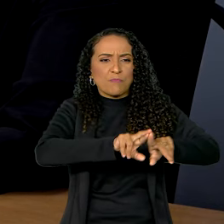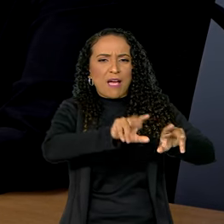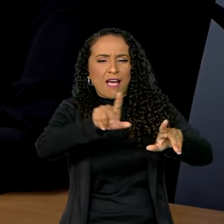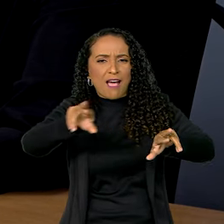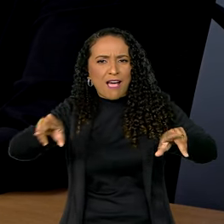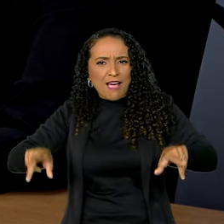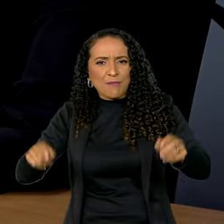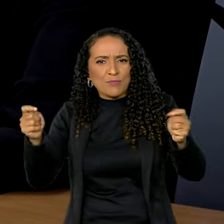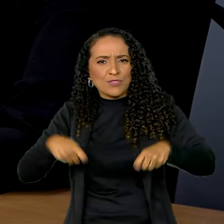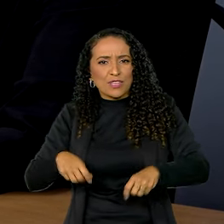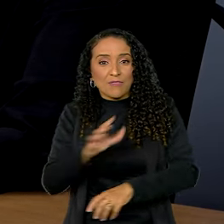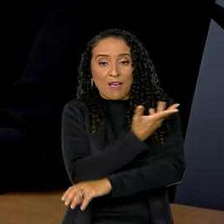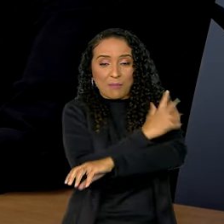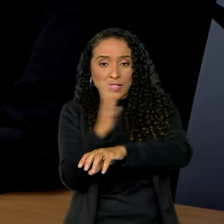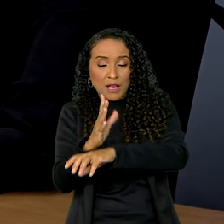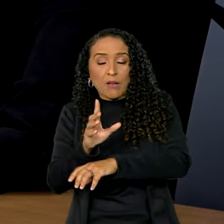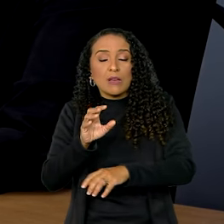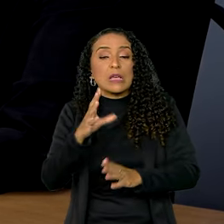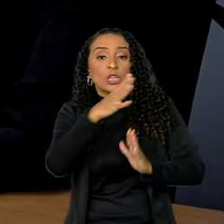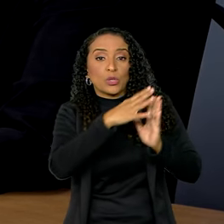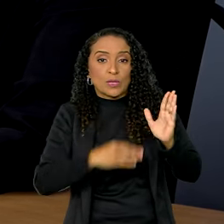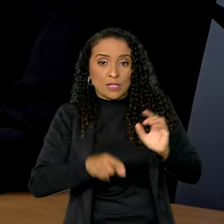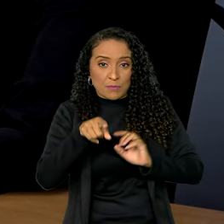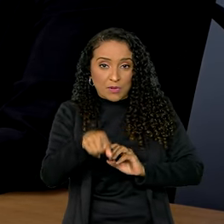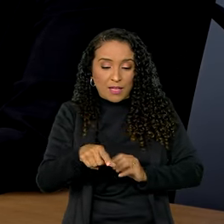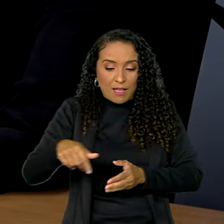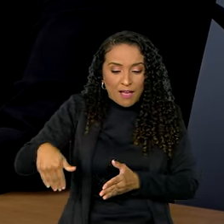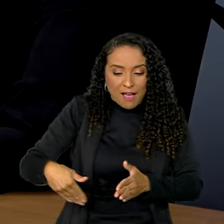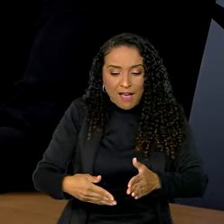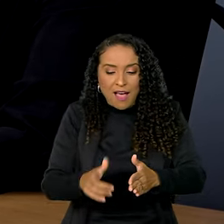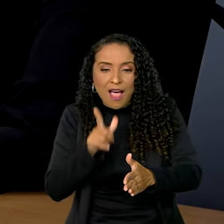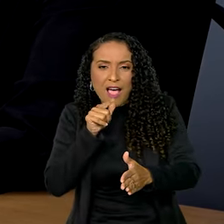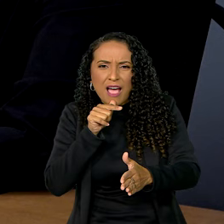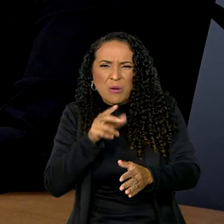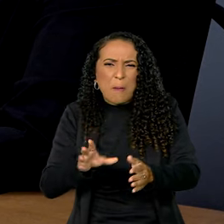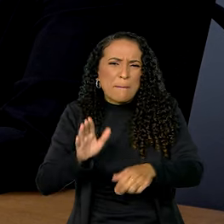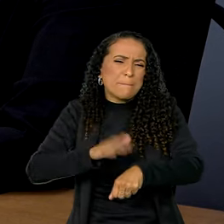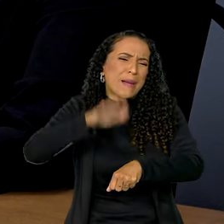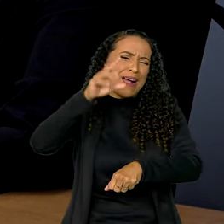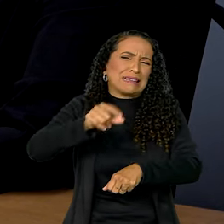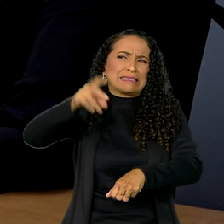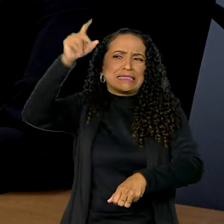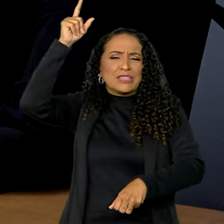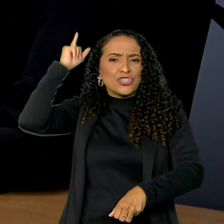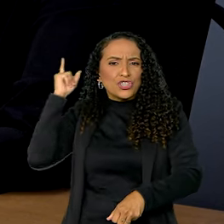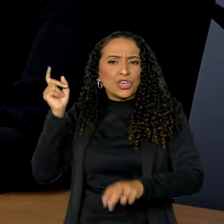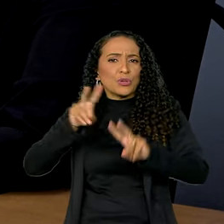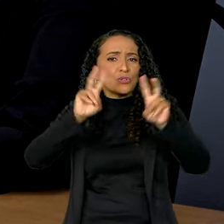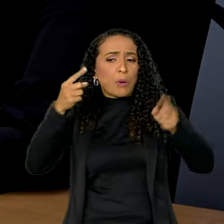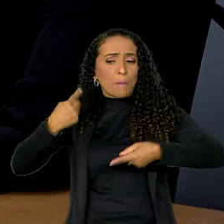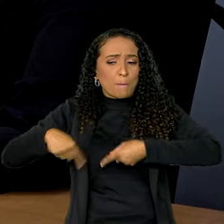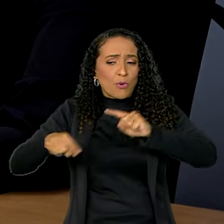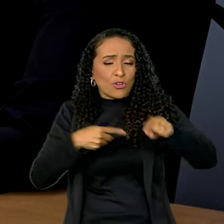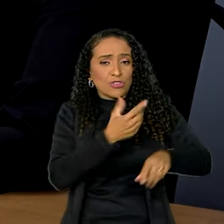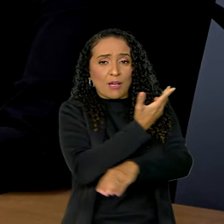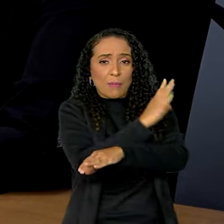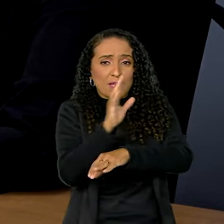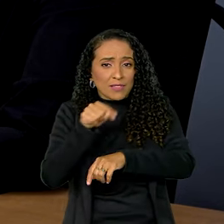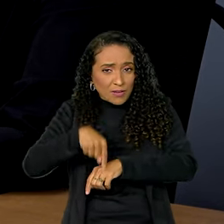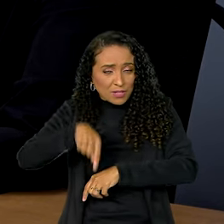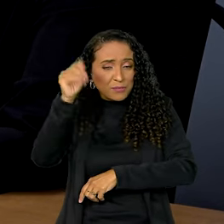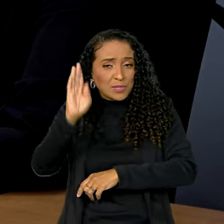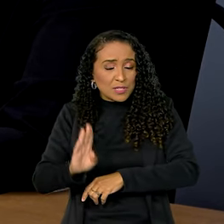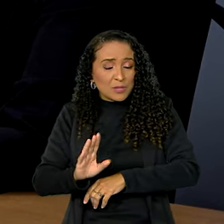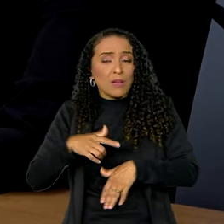ambientais e o exemplo que você nos trouxe que é o das Nascentes de água é um dos mais antigos né da de em termos de política ambiental aqui no